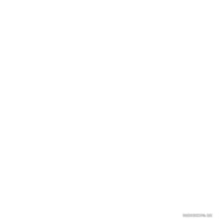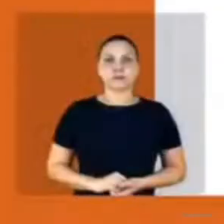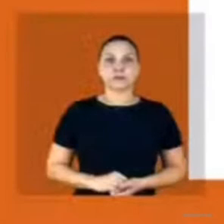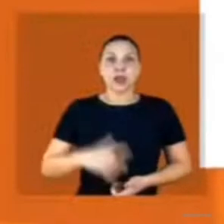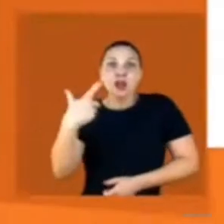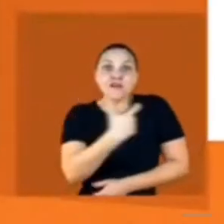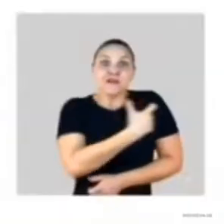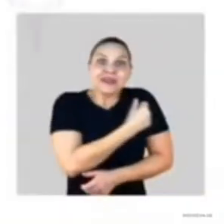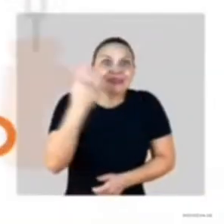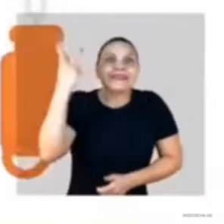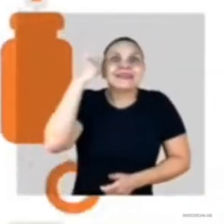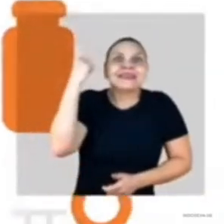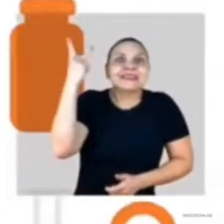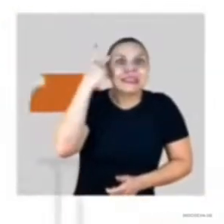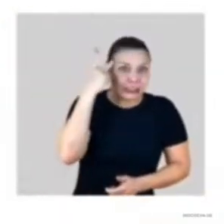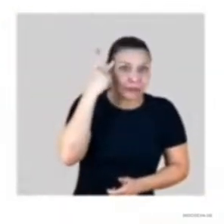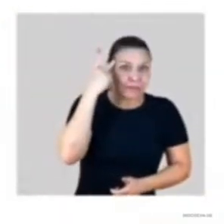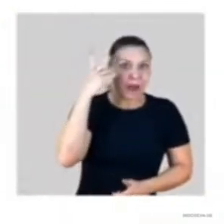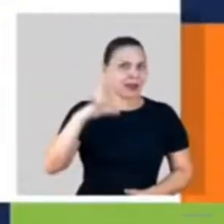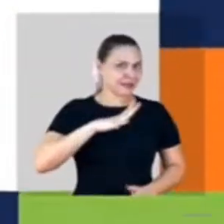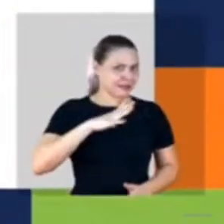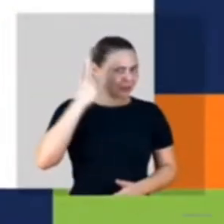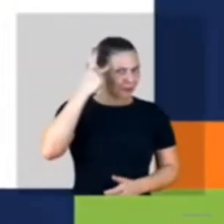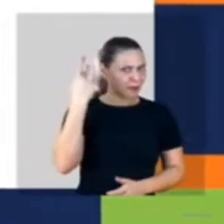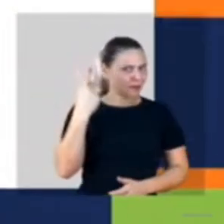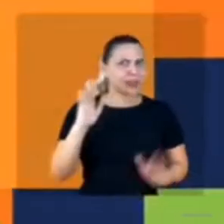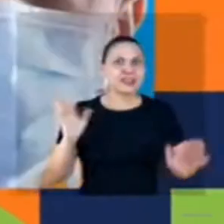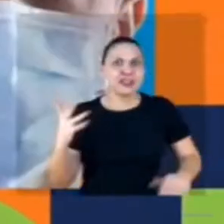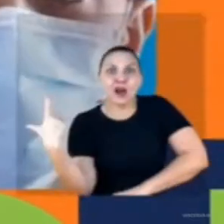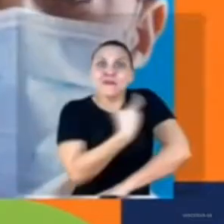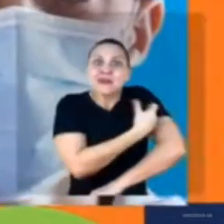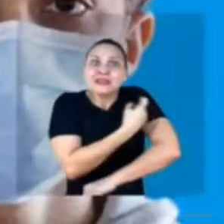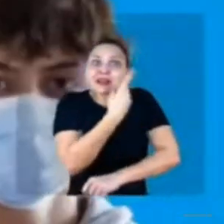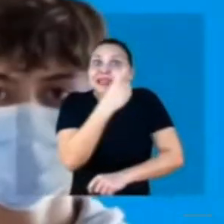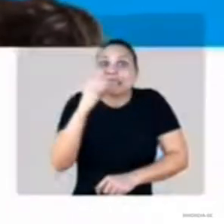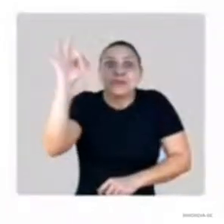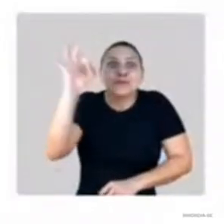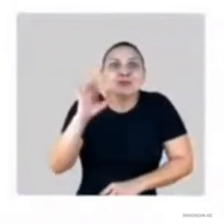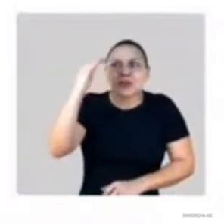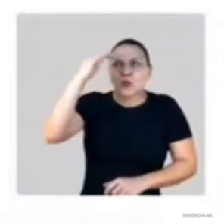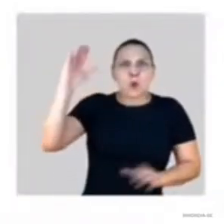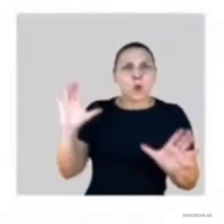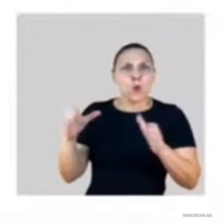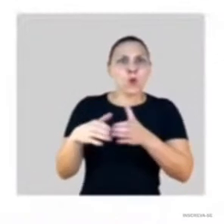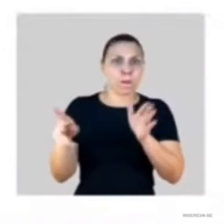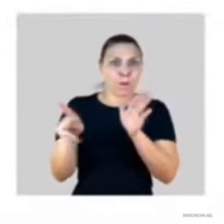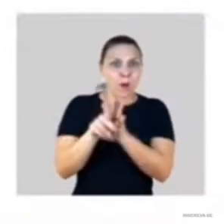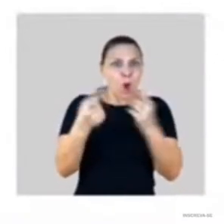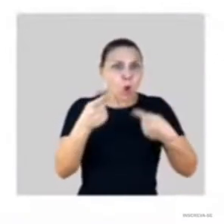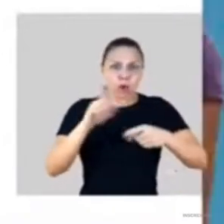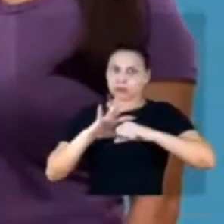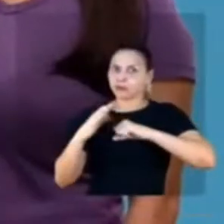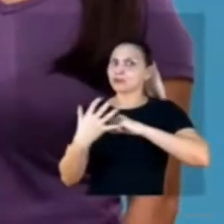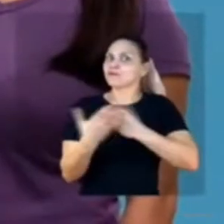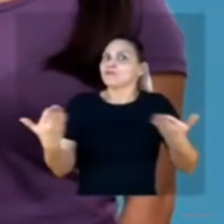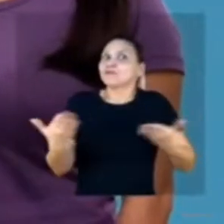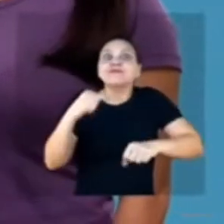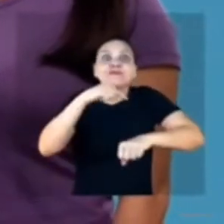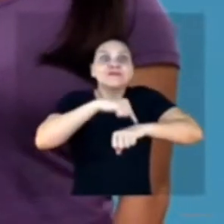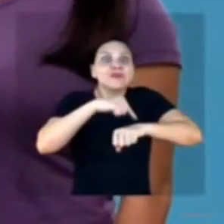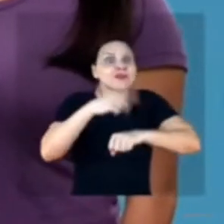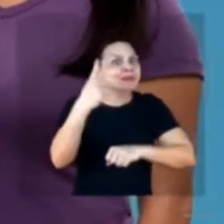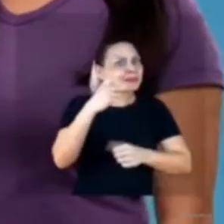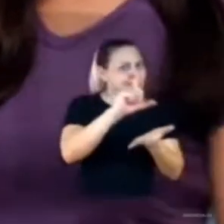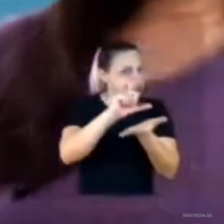Paulo. Vacina Sampa. A cidade de São Paulo já vacinou 100% do público adulto contra a Covid-19.